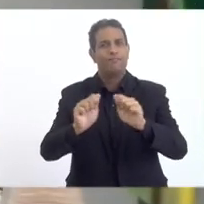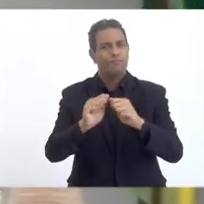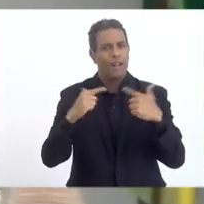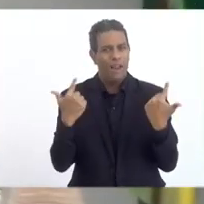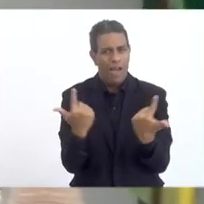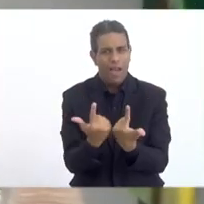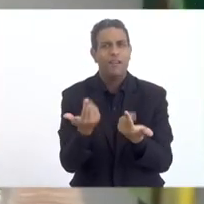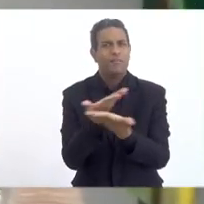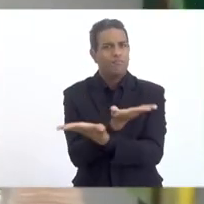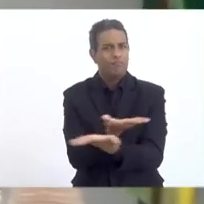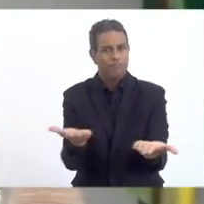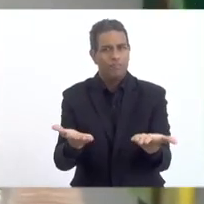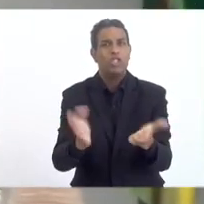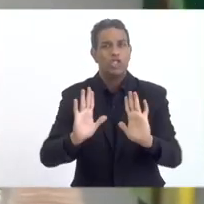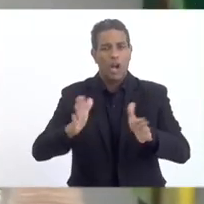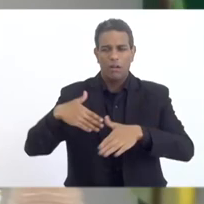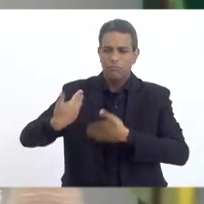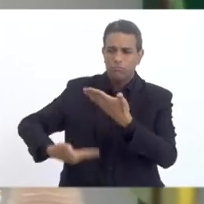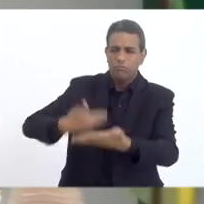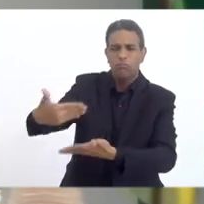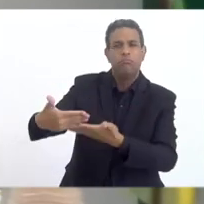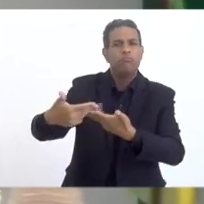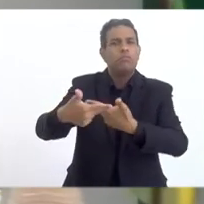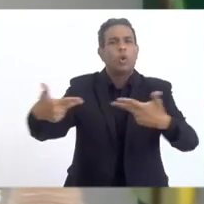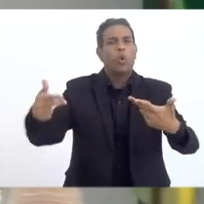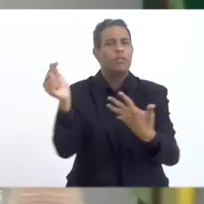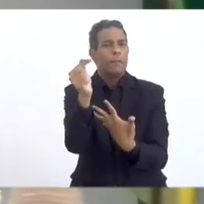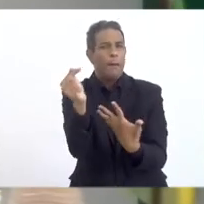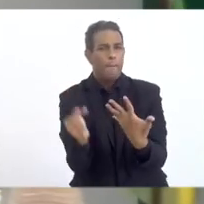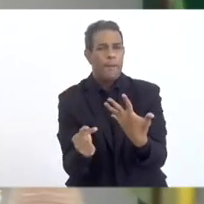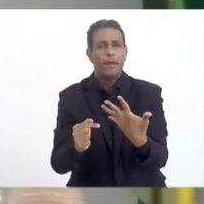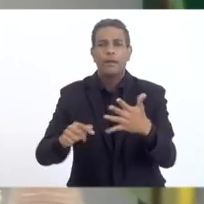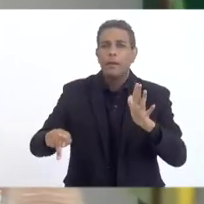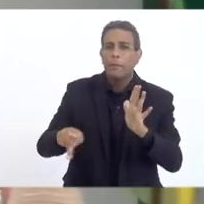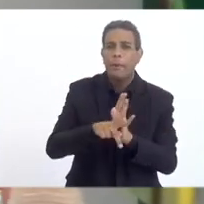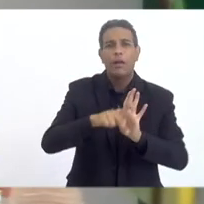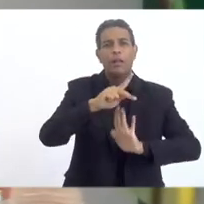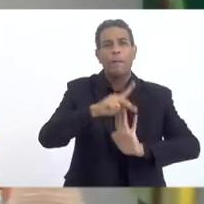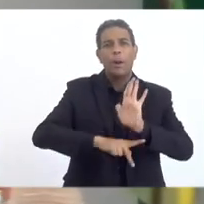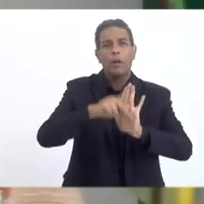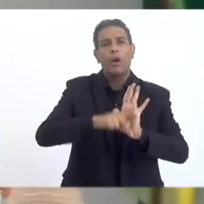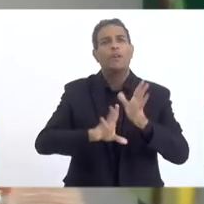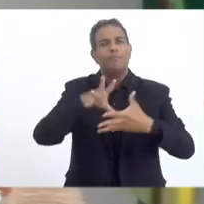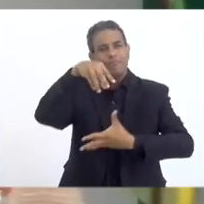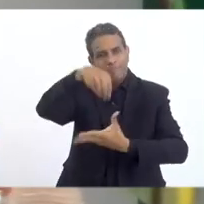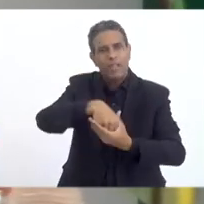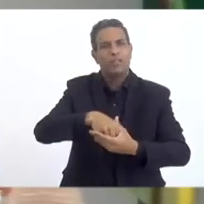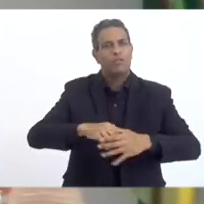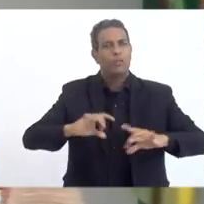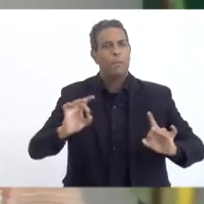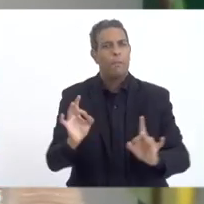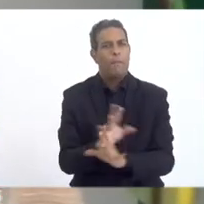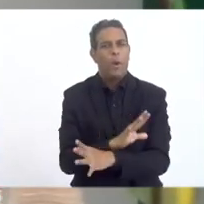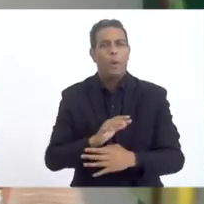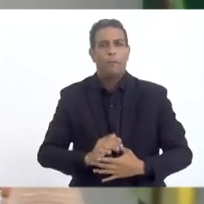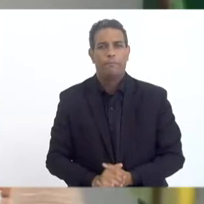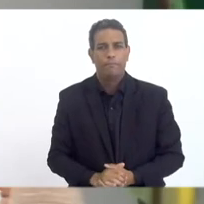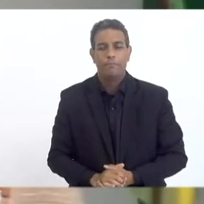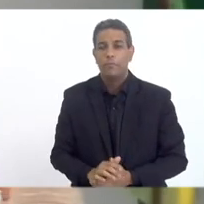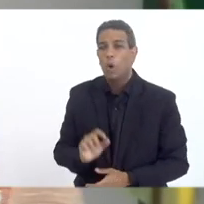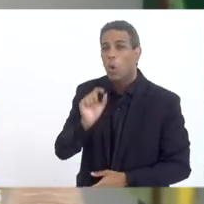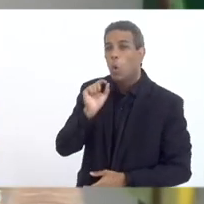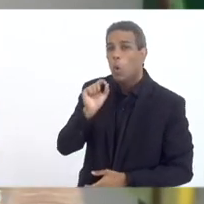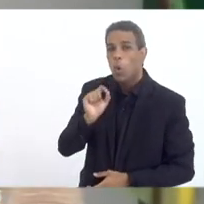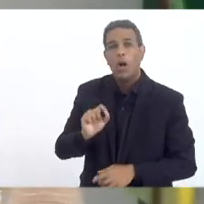casa de construir consensos, dos projetos retornarem à pauta. Né? Que a tramitação